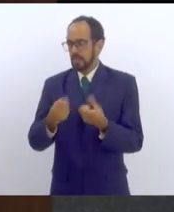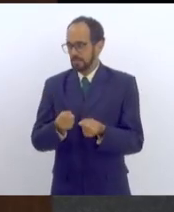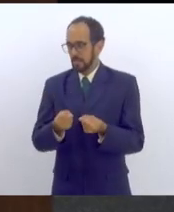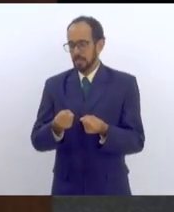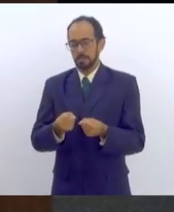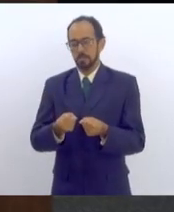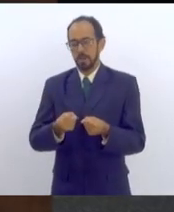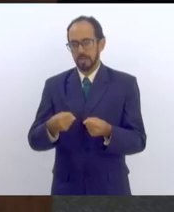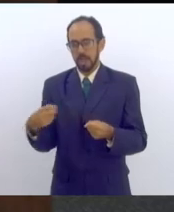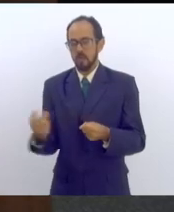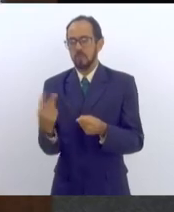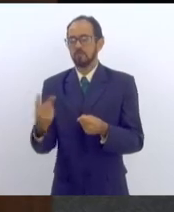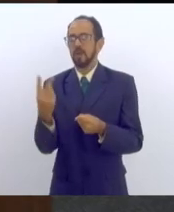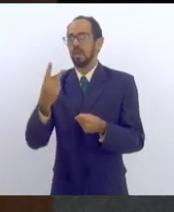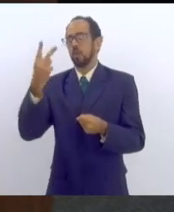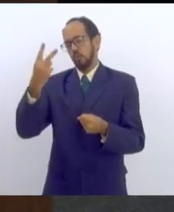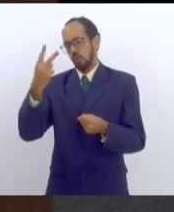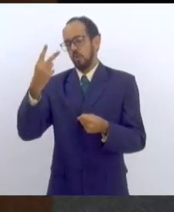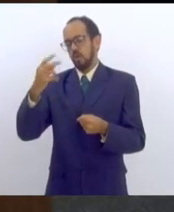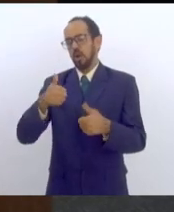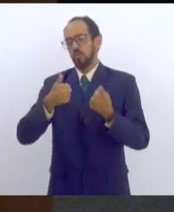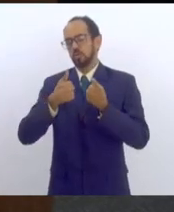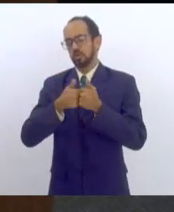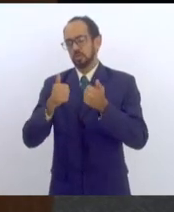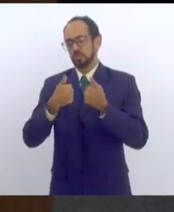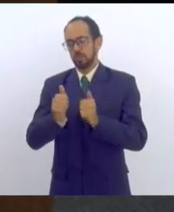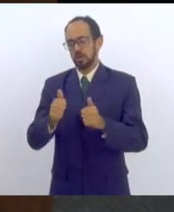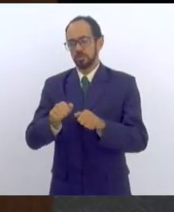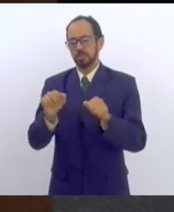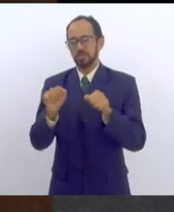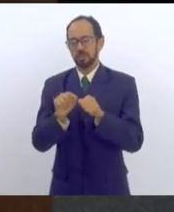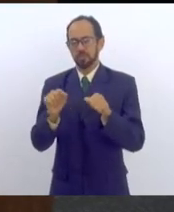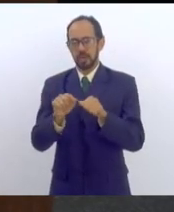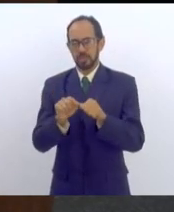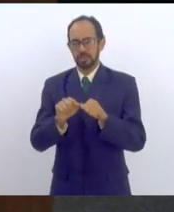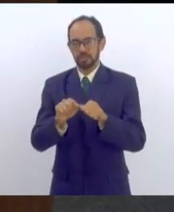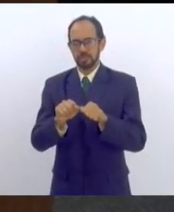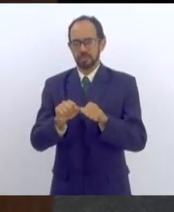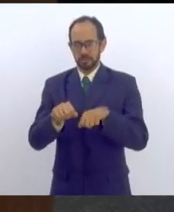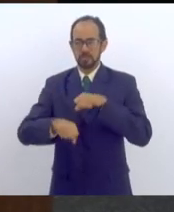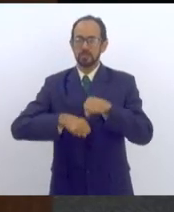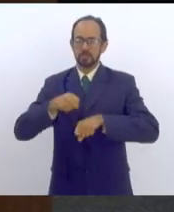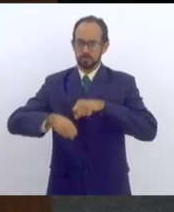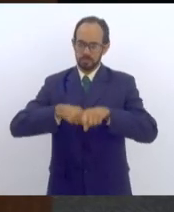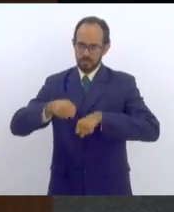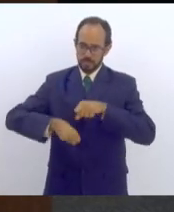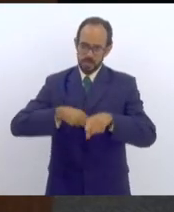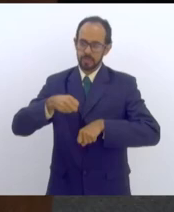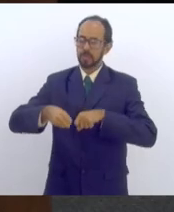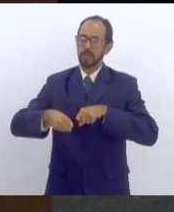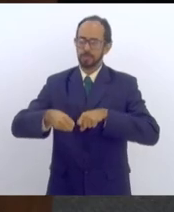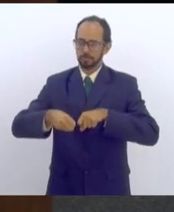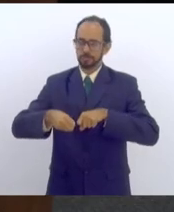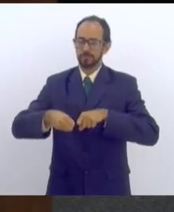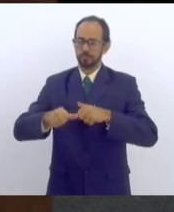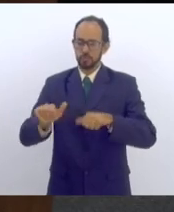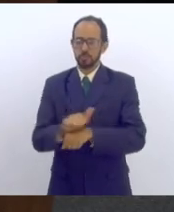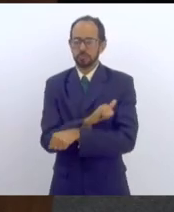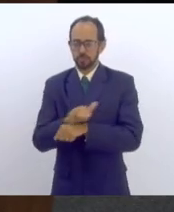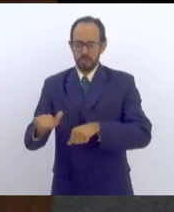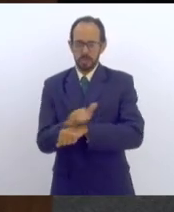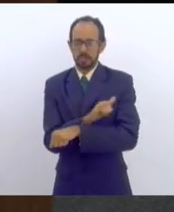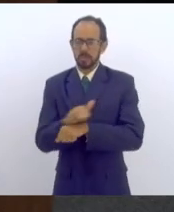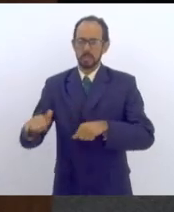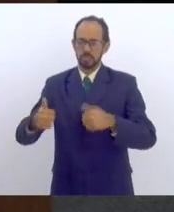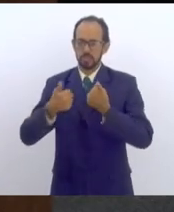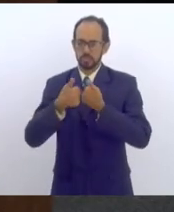e valorize o transporte feito através da bicicleta como um meio de transporte